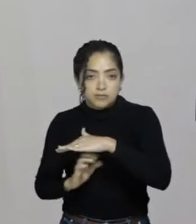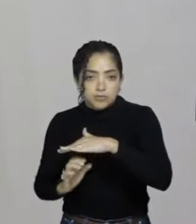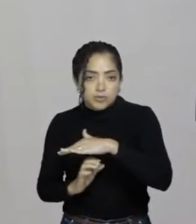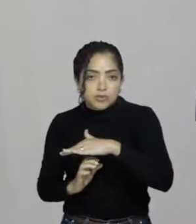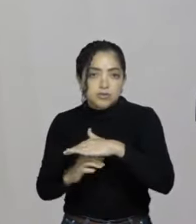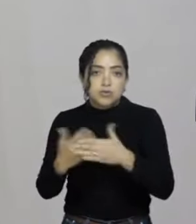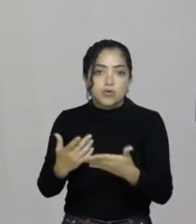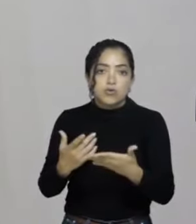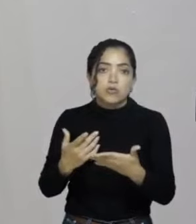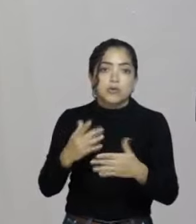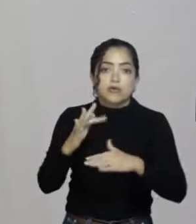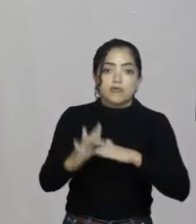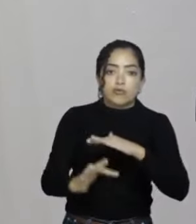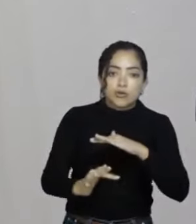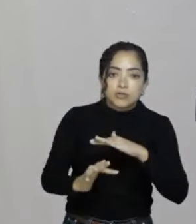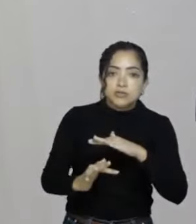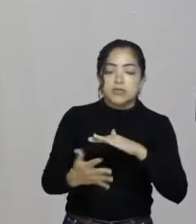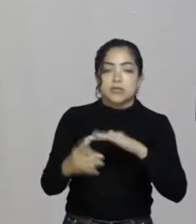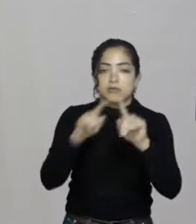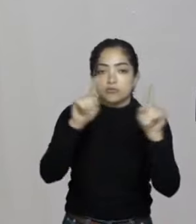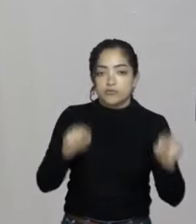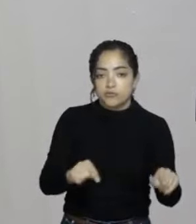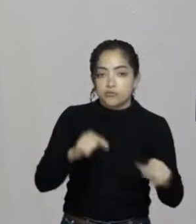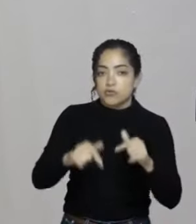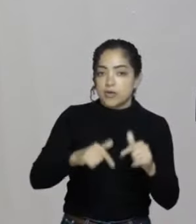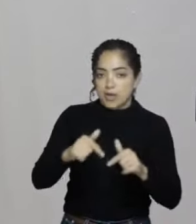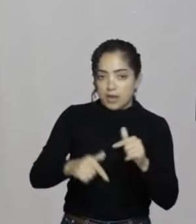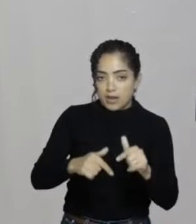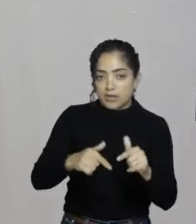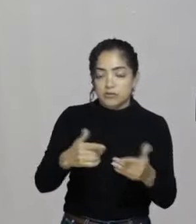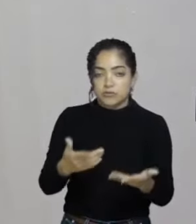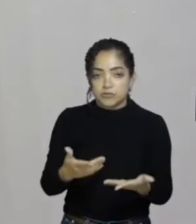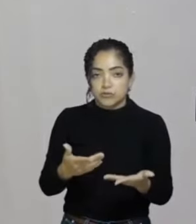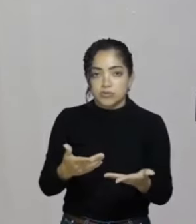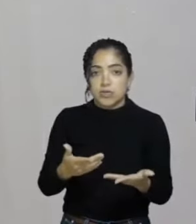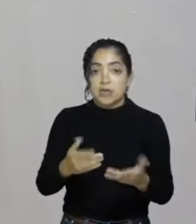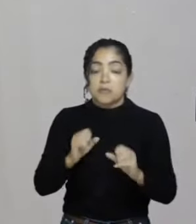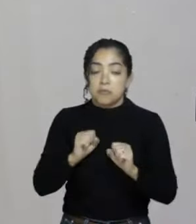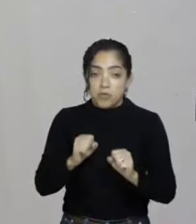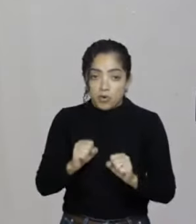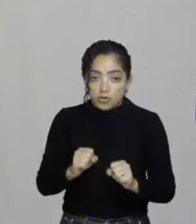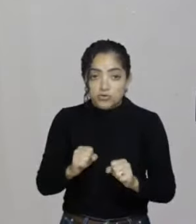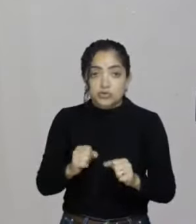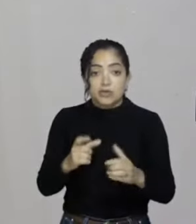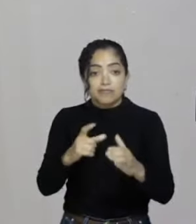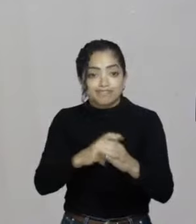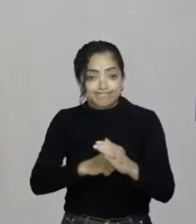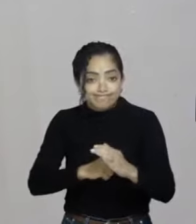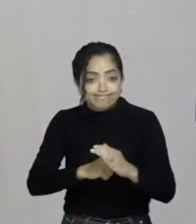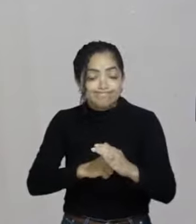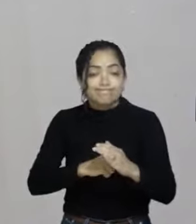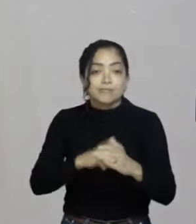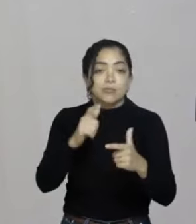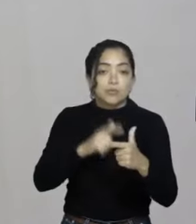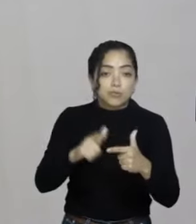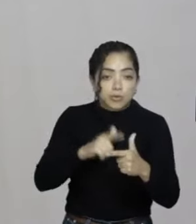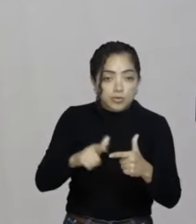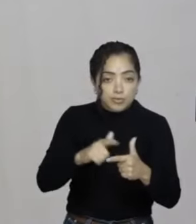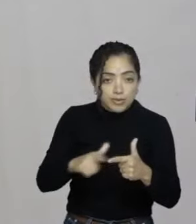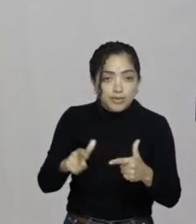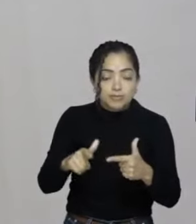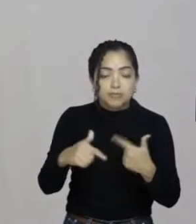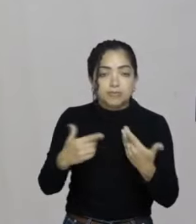fornecedores de funcionários risco de falência muitas vezes porque são compras grandes mas